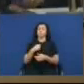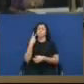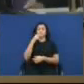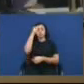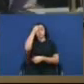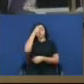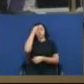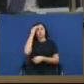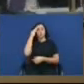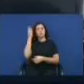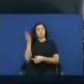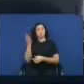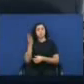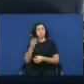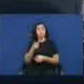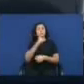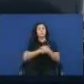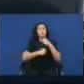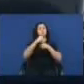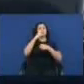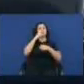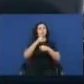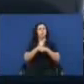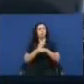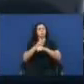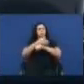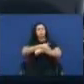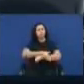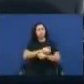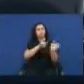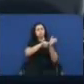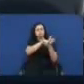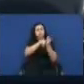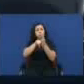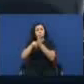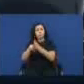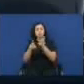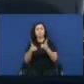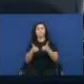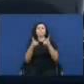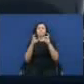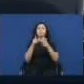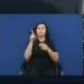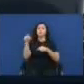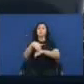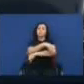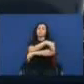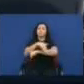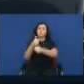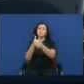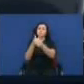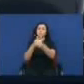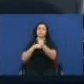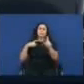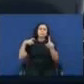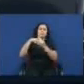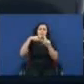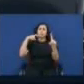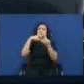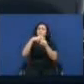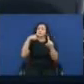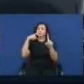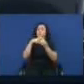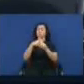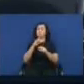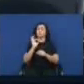E já cheguei a fazer ouvidoria o ano passado lá. E naquela região ali da Marginal há muito acidente